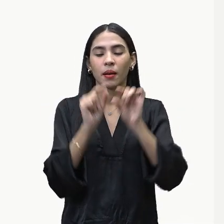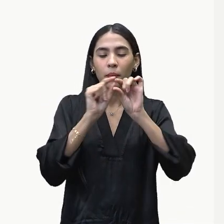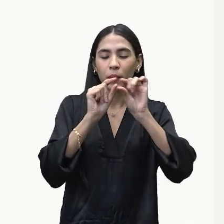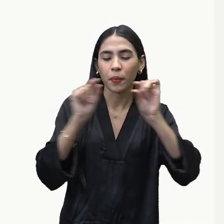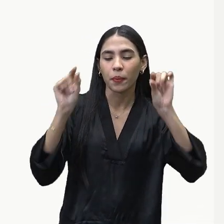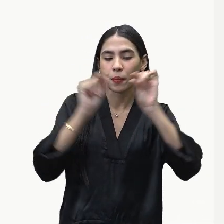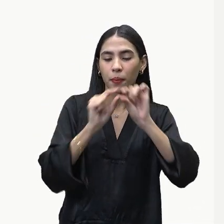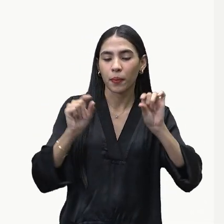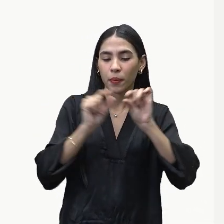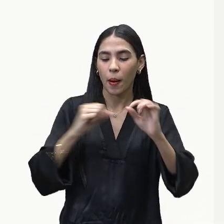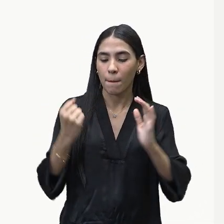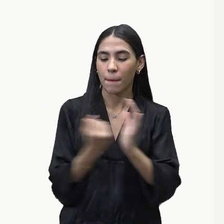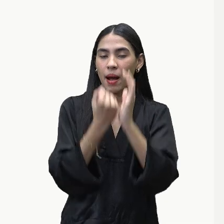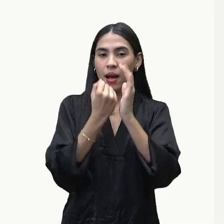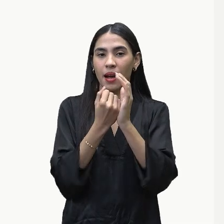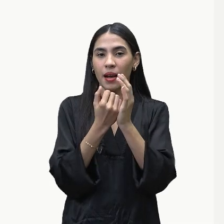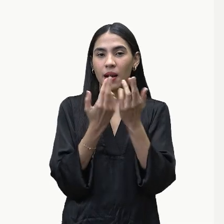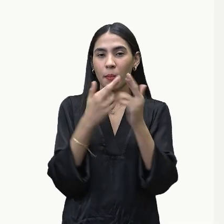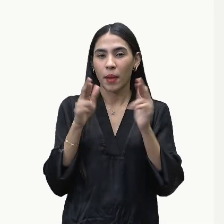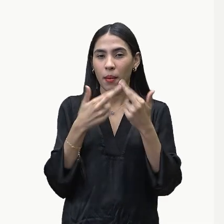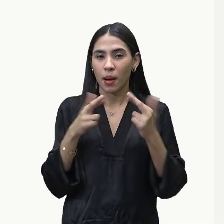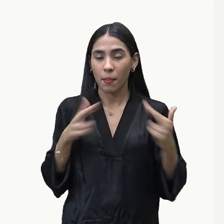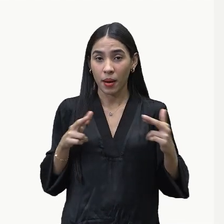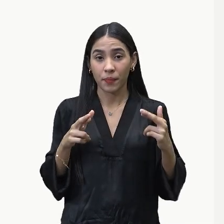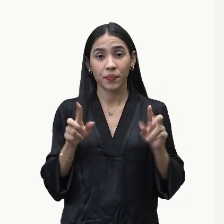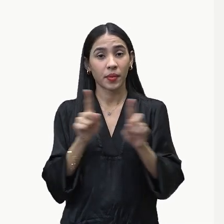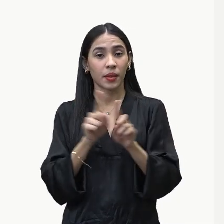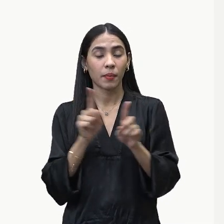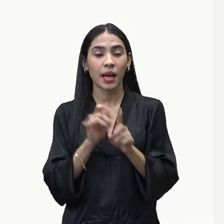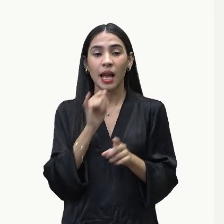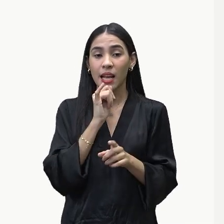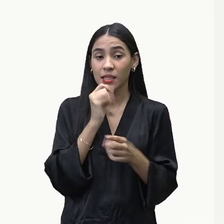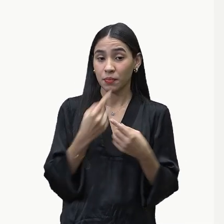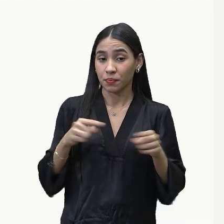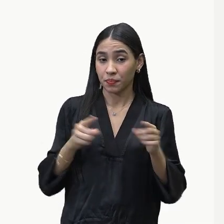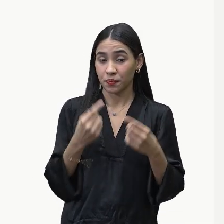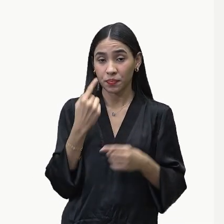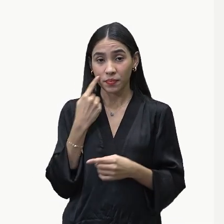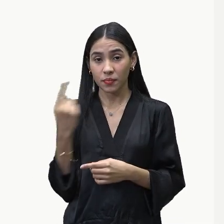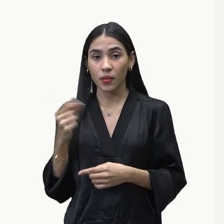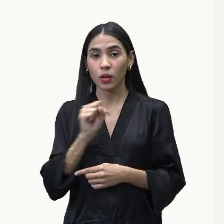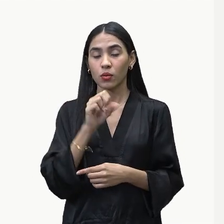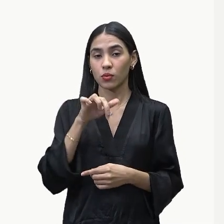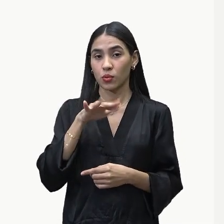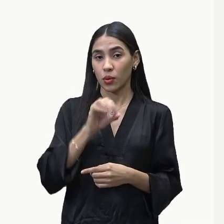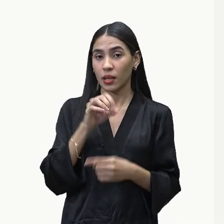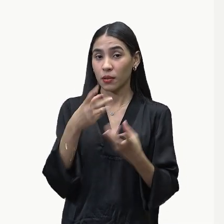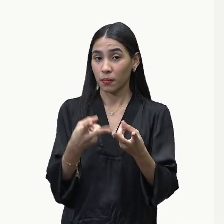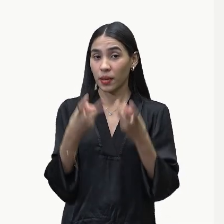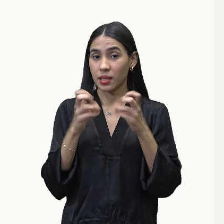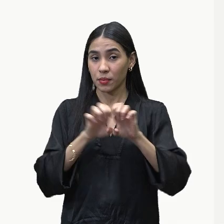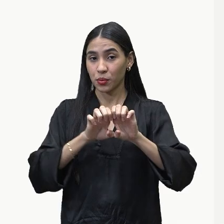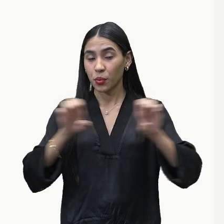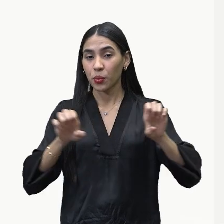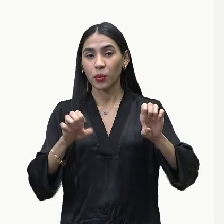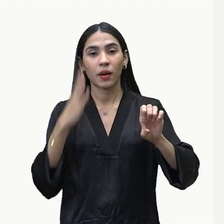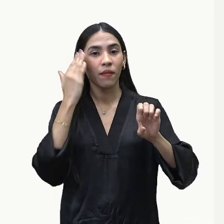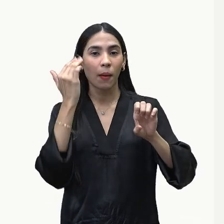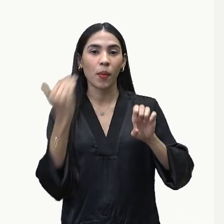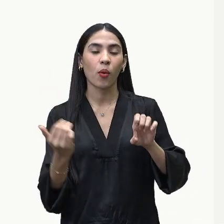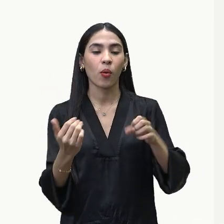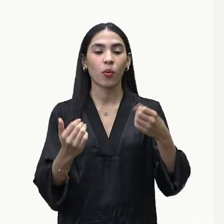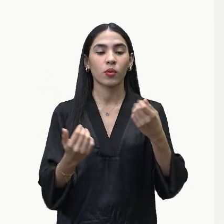bem marcada e também formas fixas, como esse soneto aqui. Vocês podem observar a estrutura clássica do soneto,